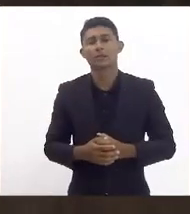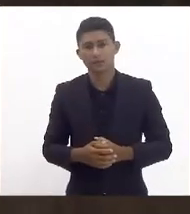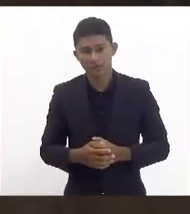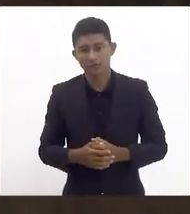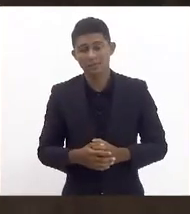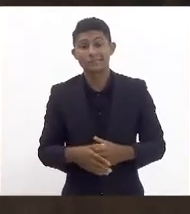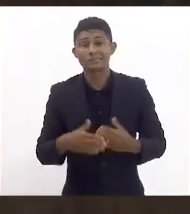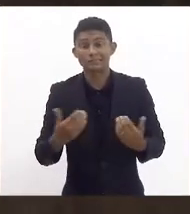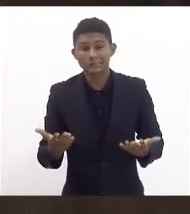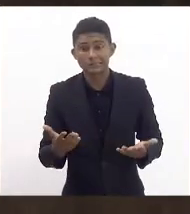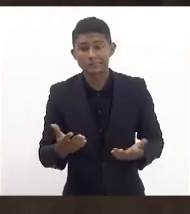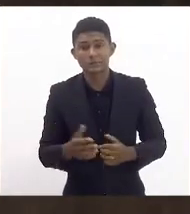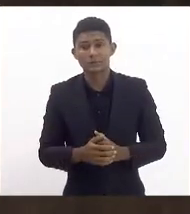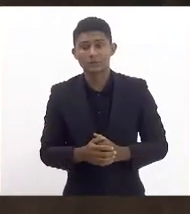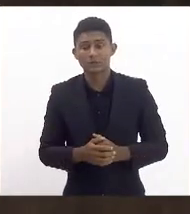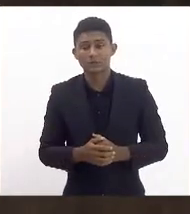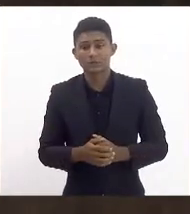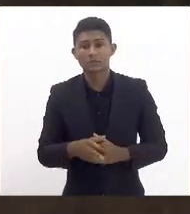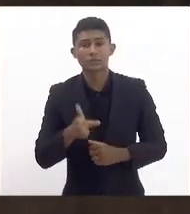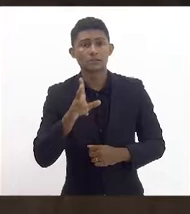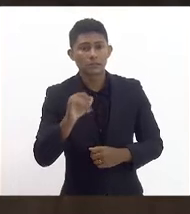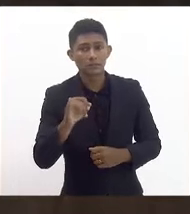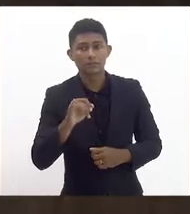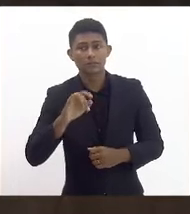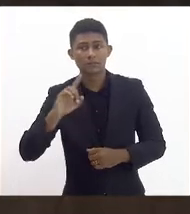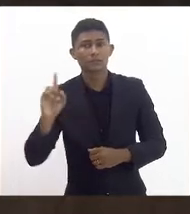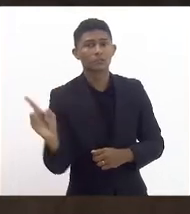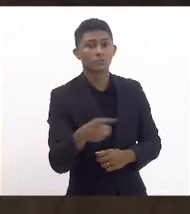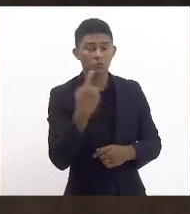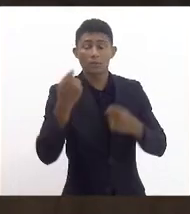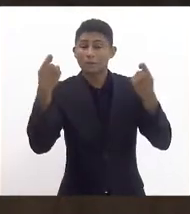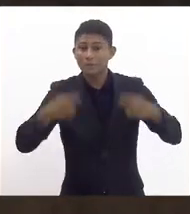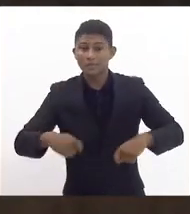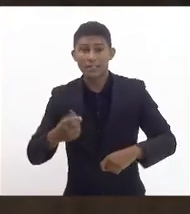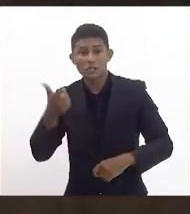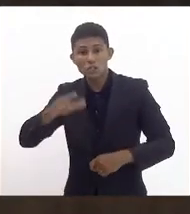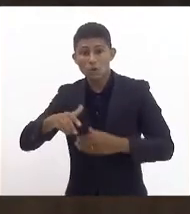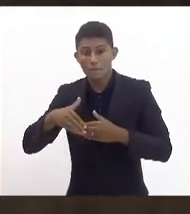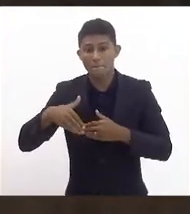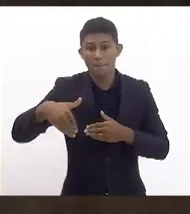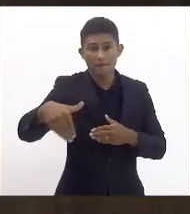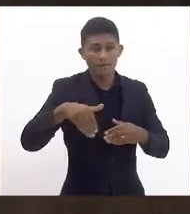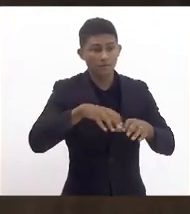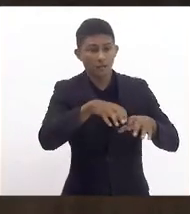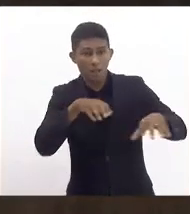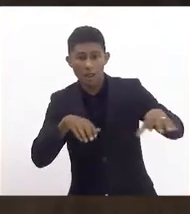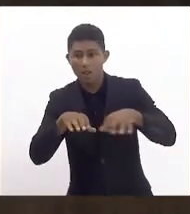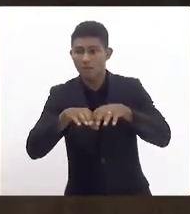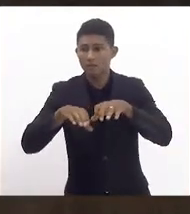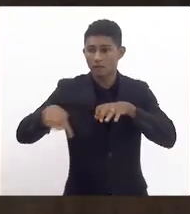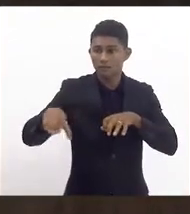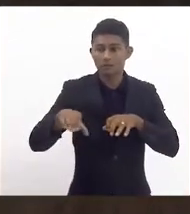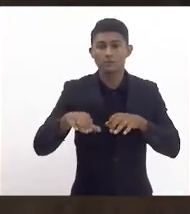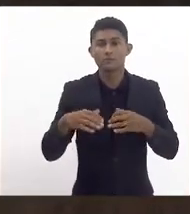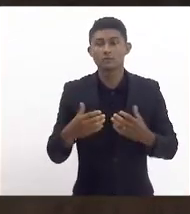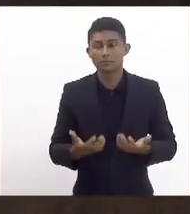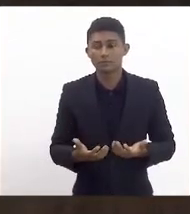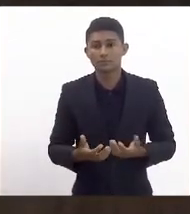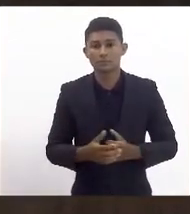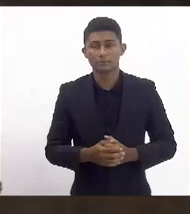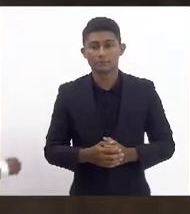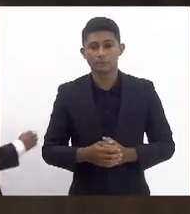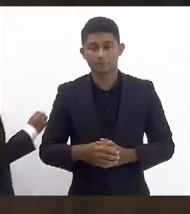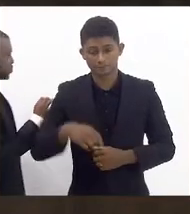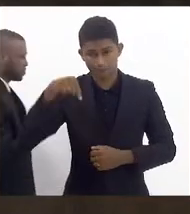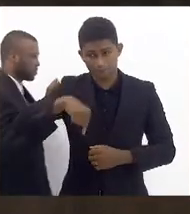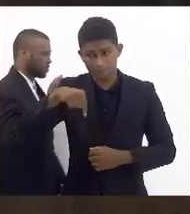presidente, de termos que nos isolarmos de novo, essa casa... Pois não, essa